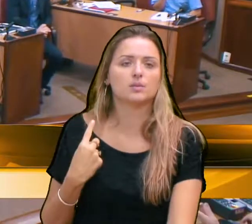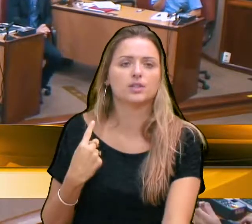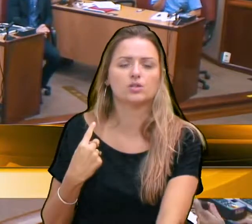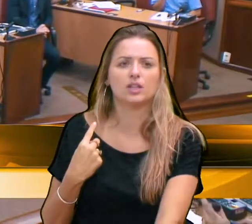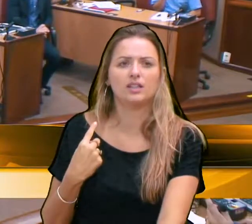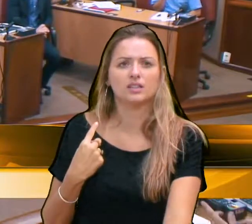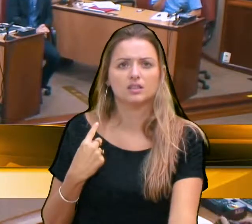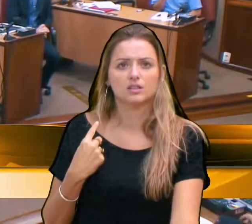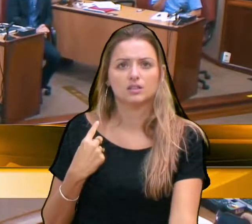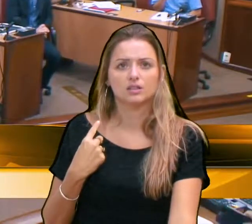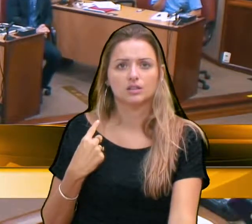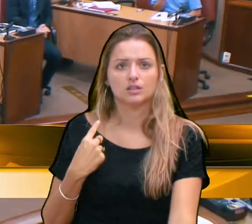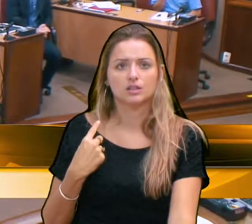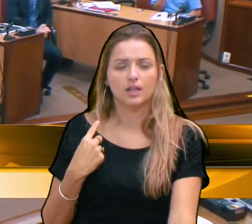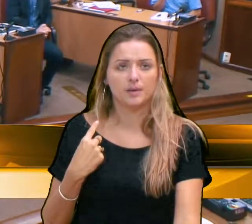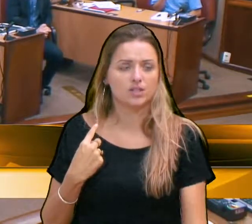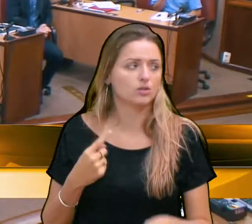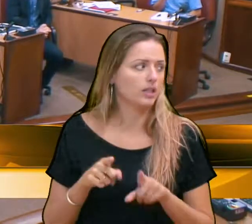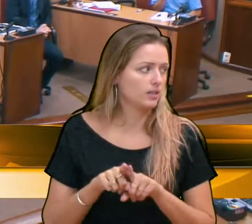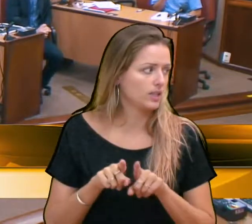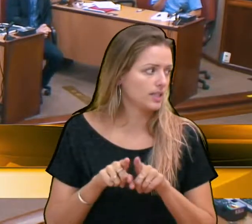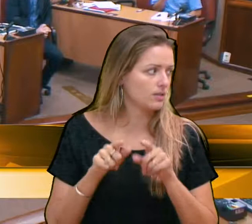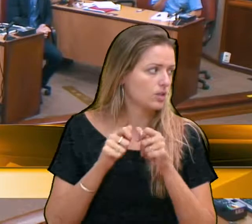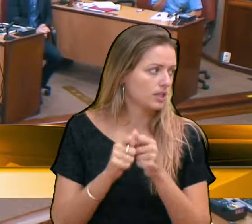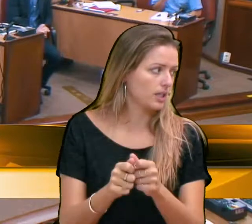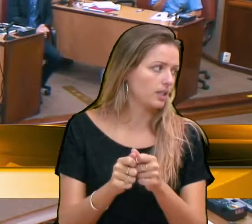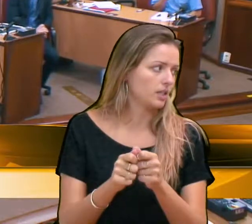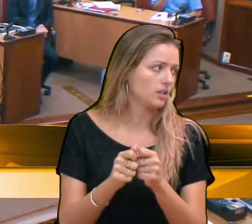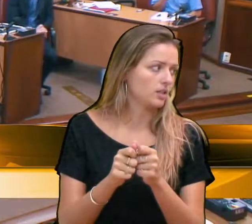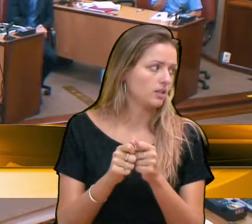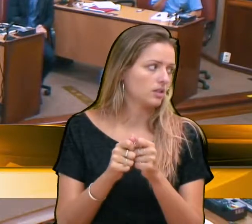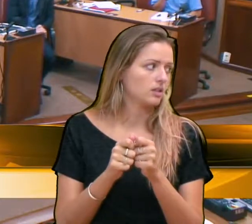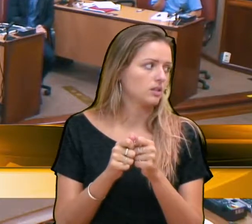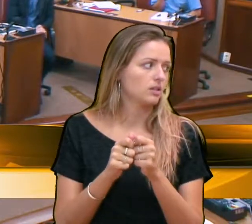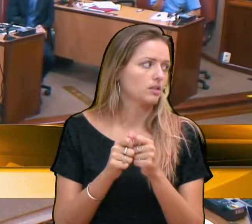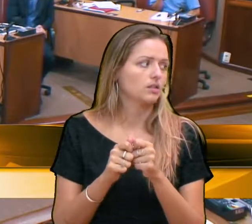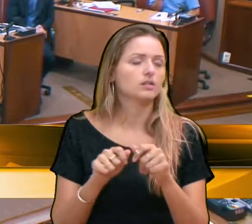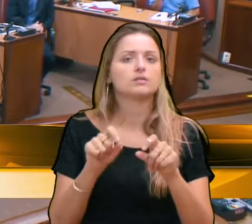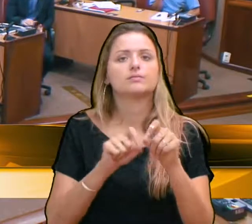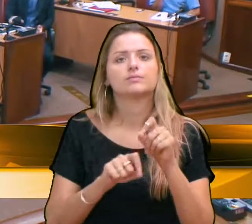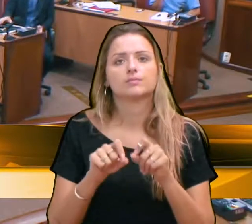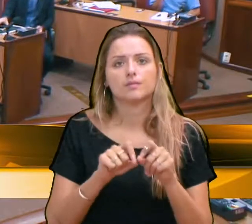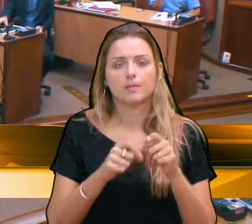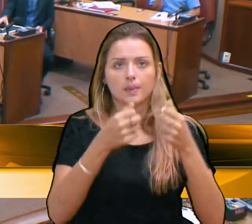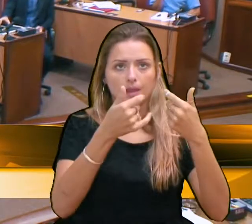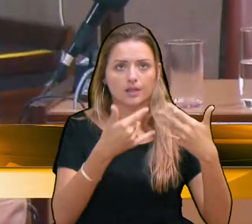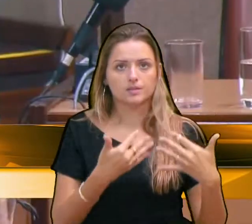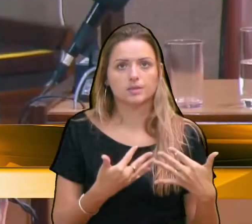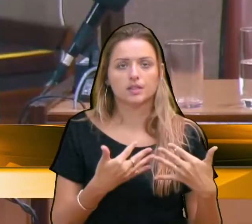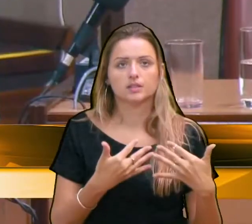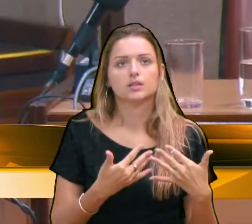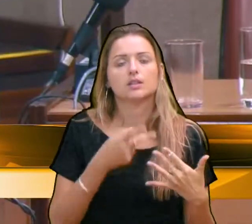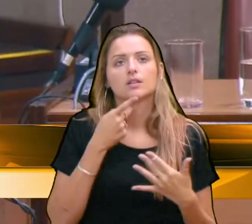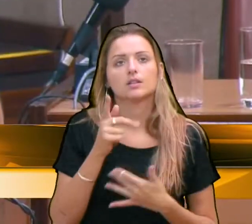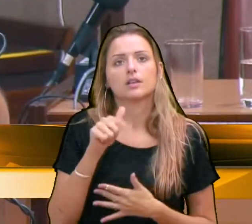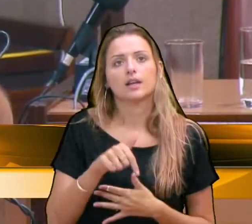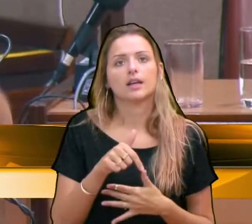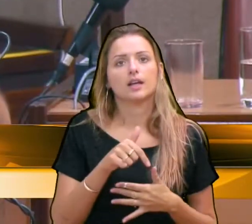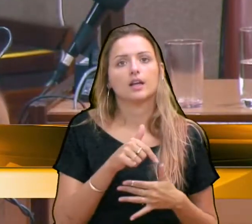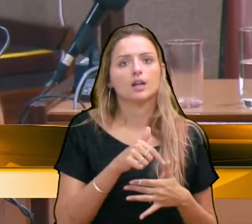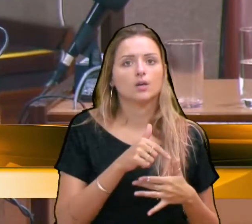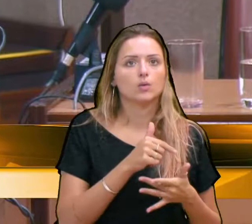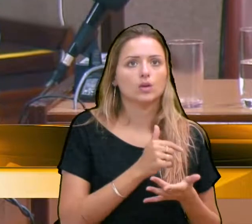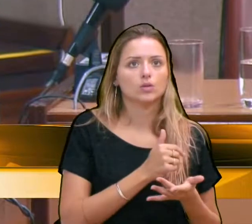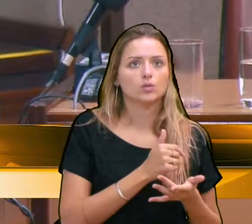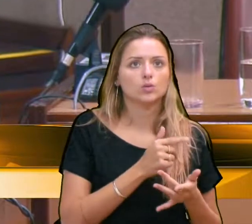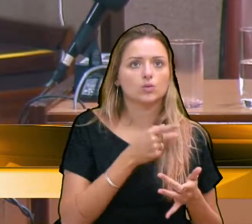informações similar à da senhora. E essa conta não fecha, né? Na explicação que eles deram para o Leovê, disseram que eles contam desde o momento que saiu